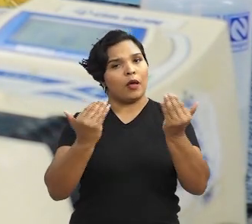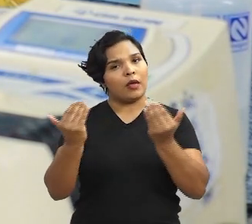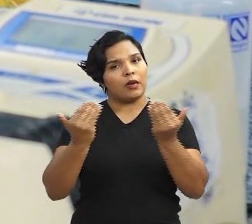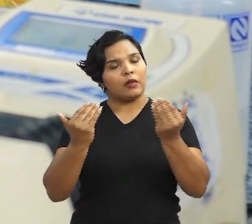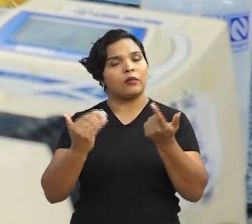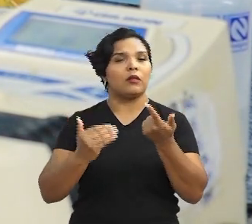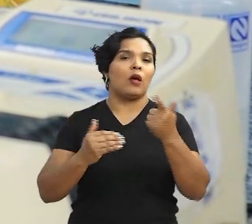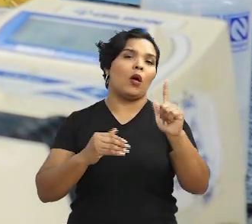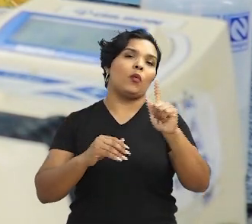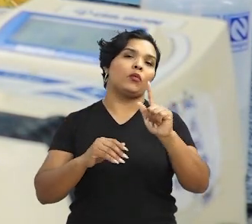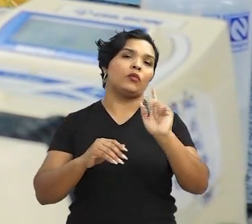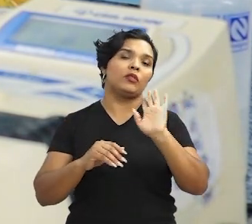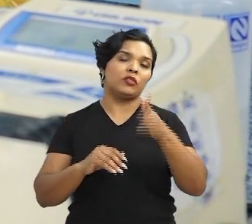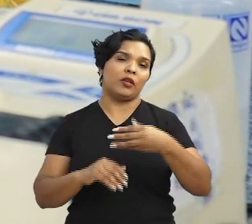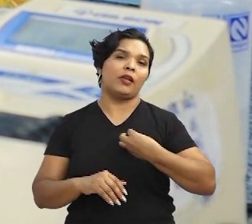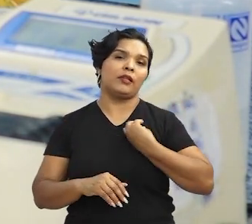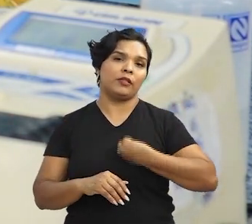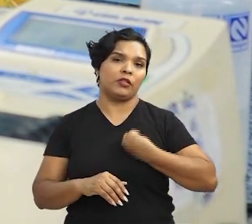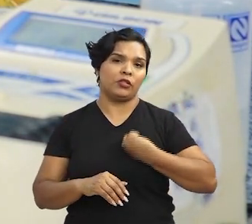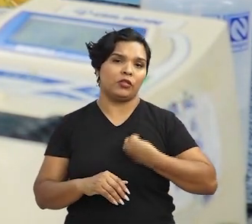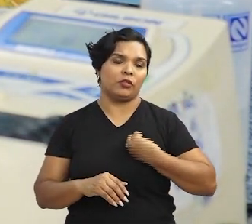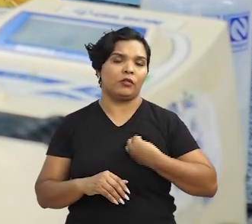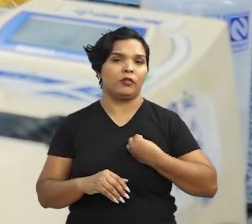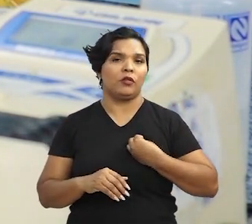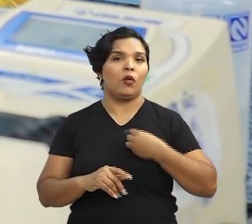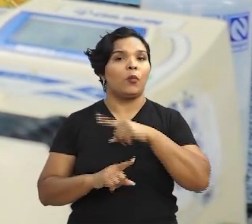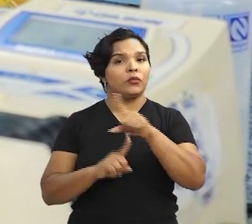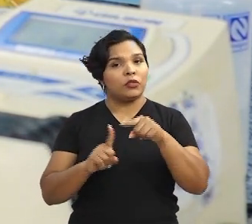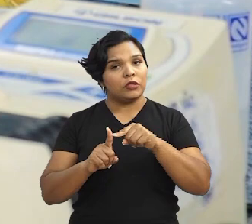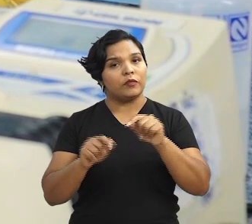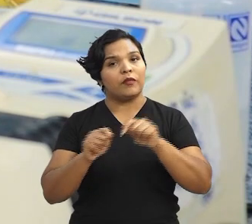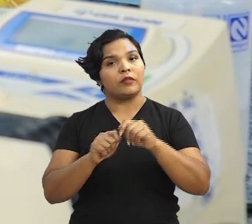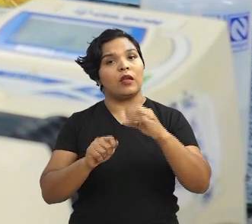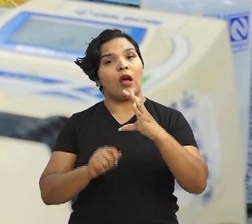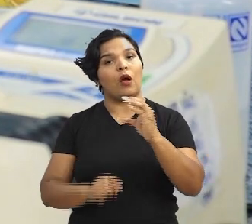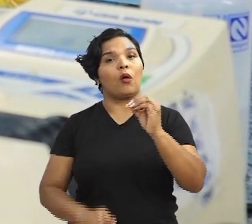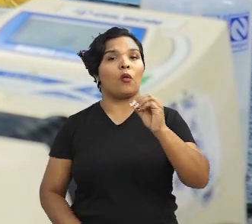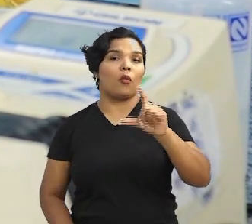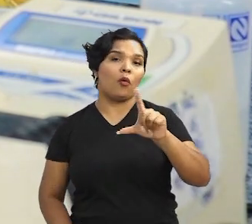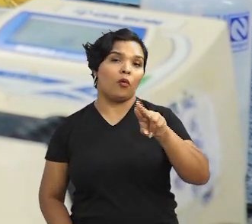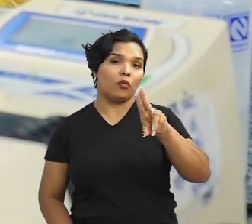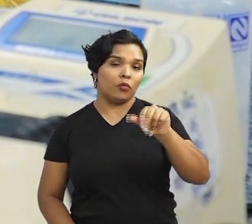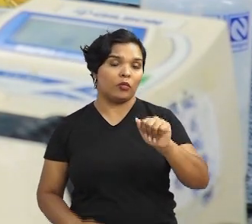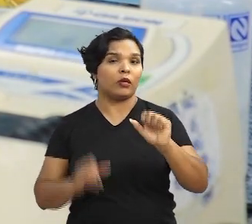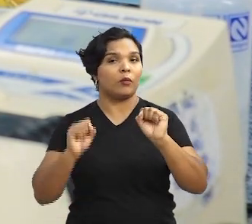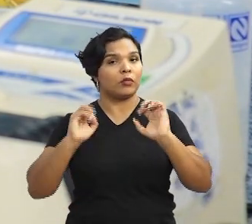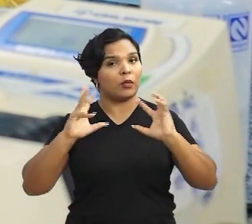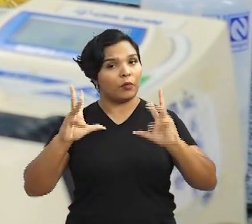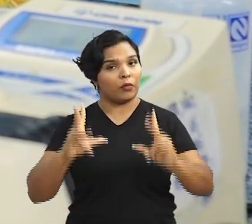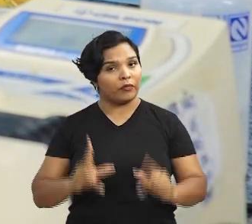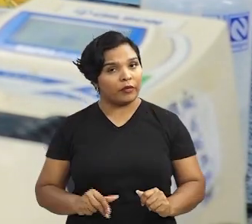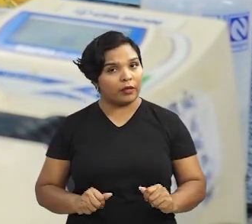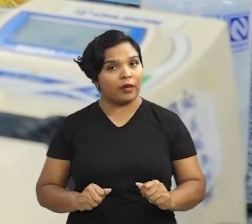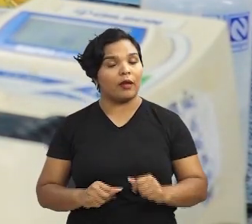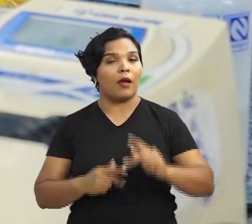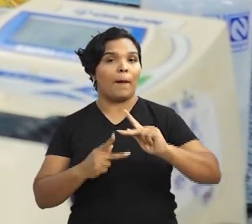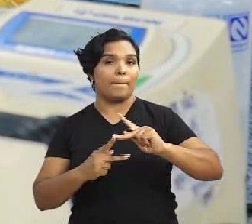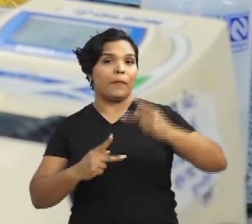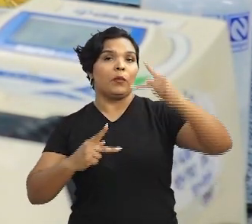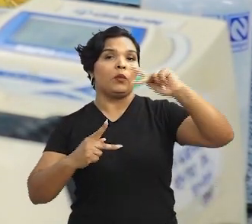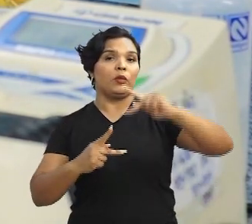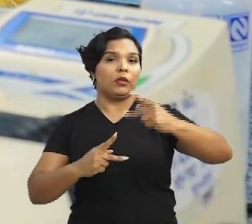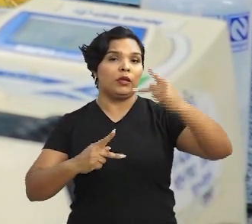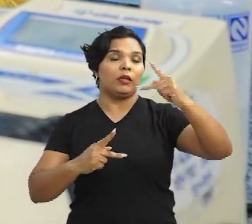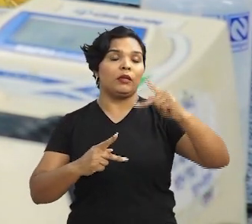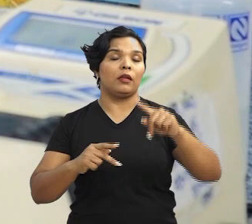a uma coluna comercial que já existe. Então, o objetivo justamente é fazer uma coluna que possa purificar uma